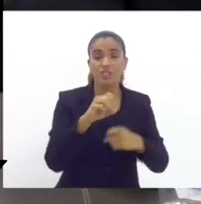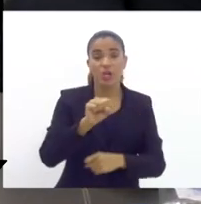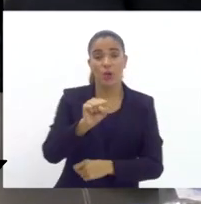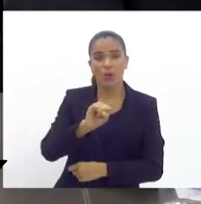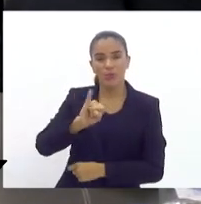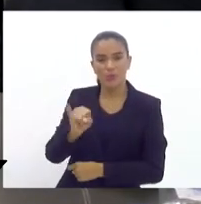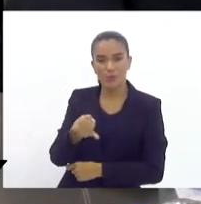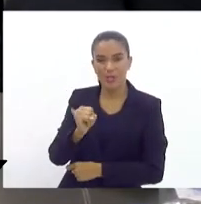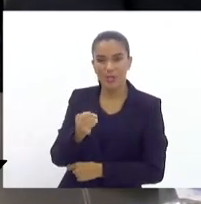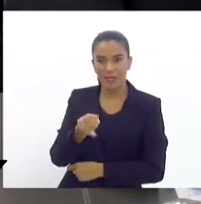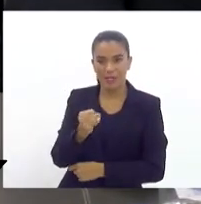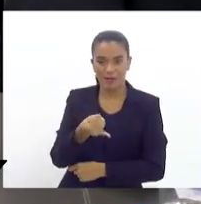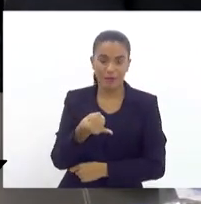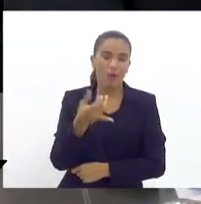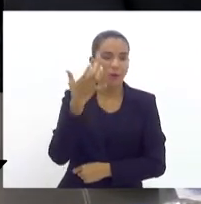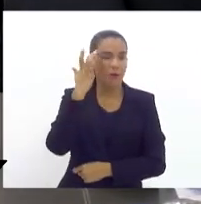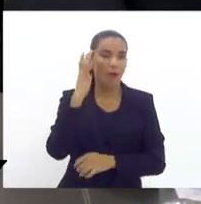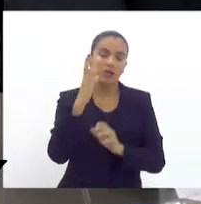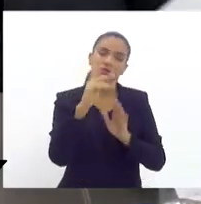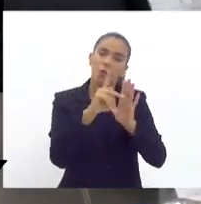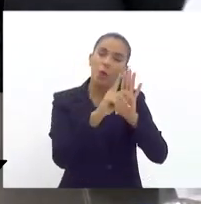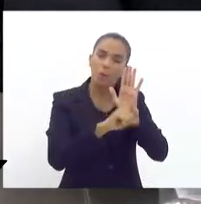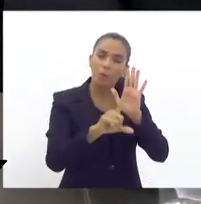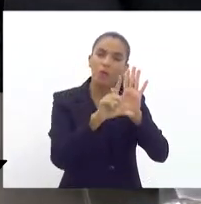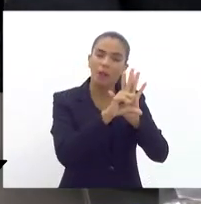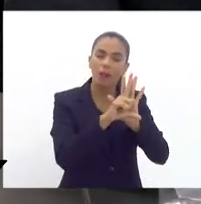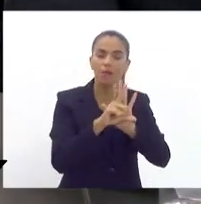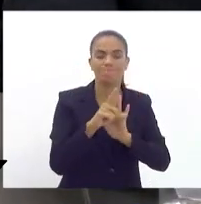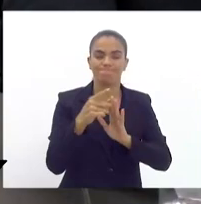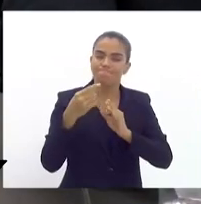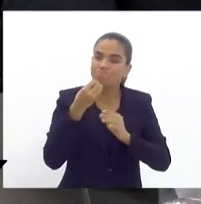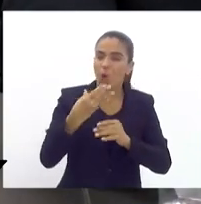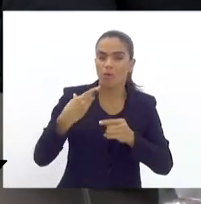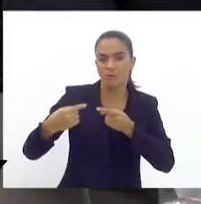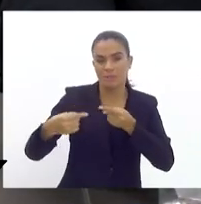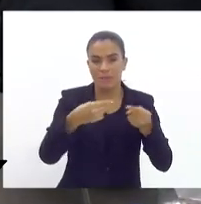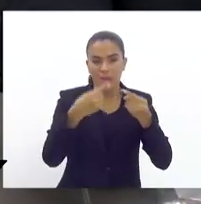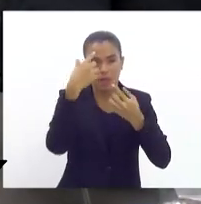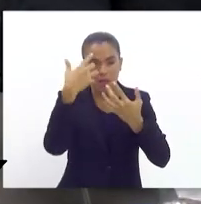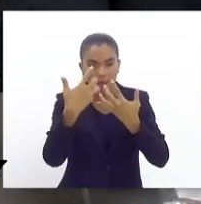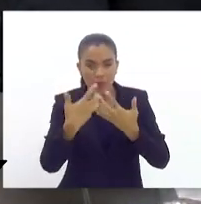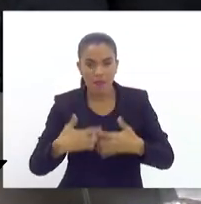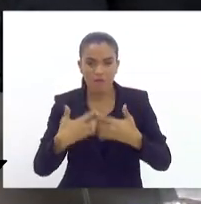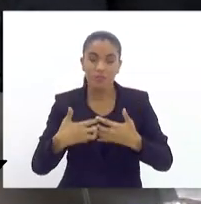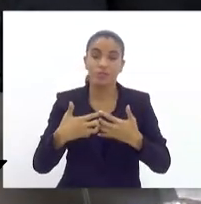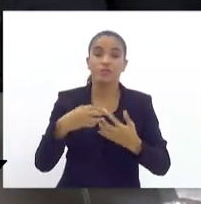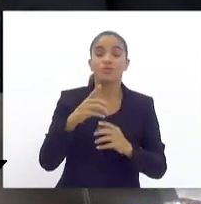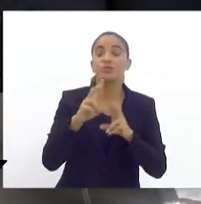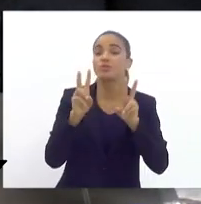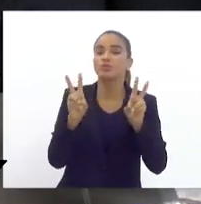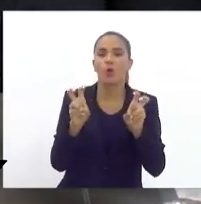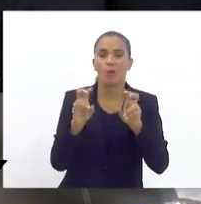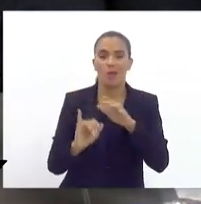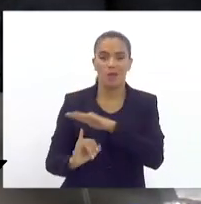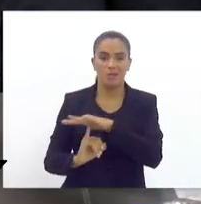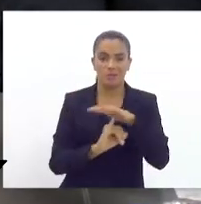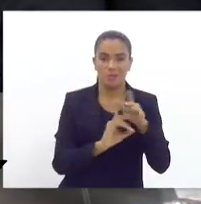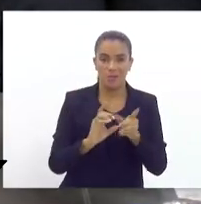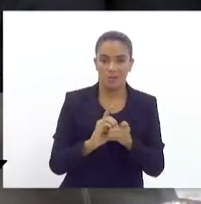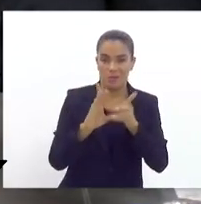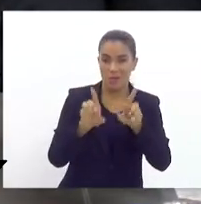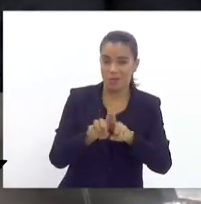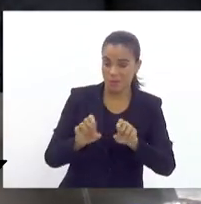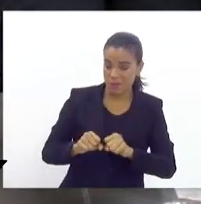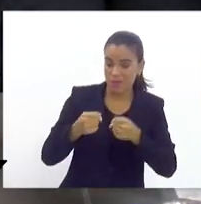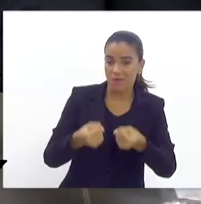enfim, acho que é um projeto de importância para a gente debater, para a gente refletir sobre as instituições democráticas e a defesa